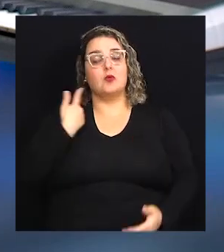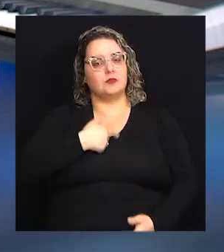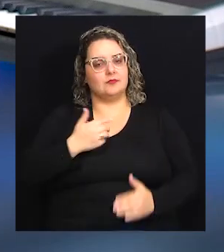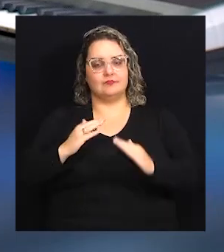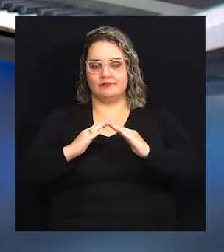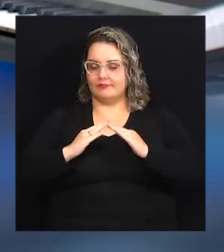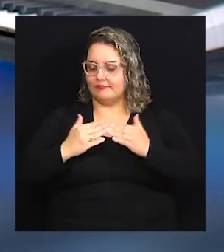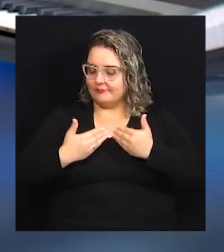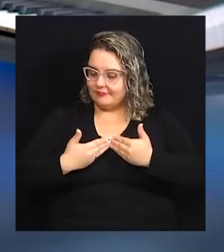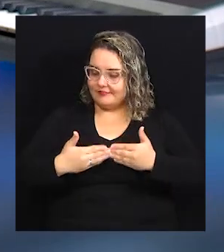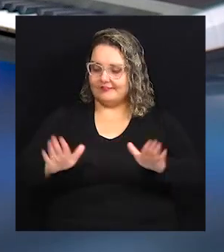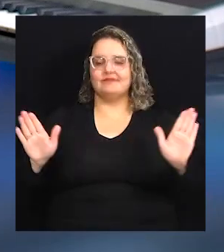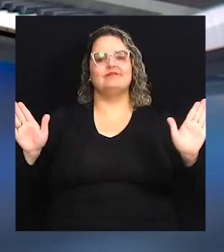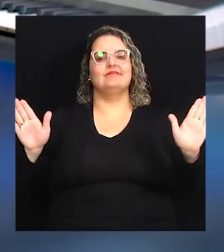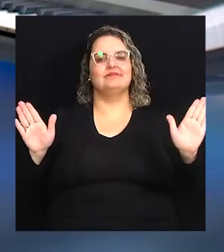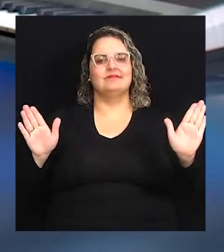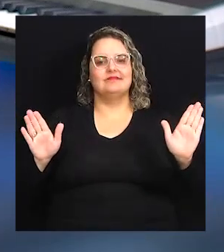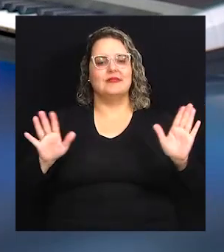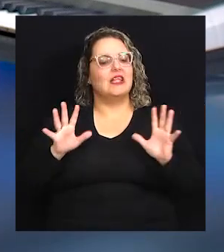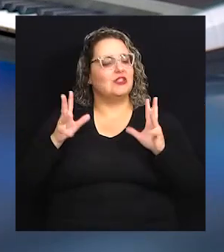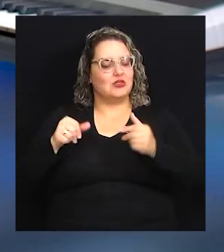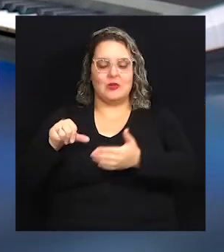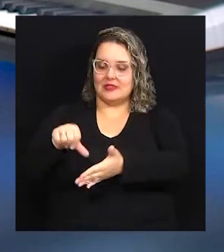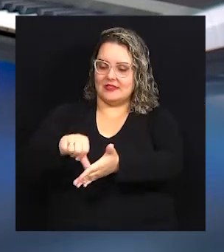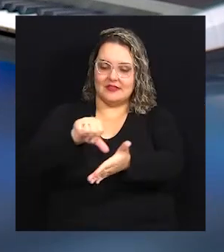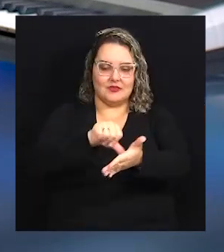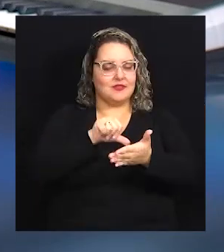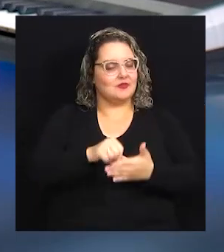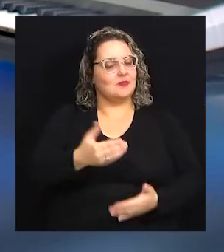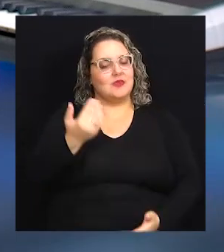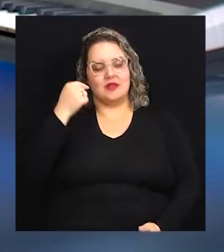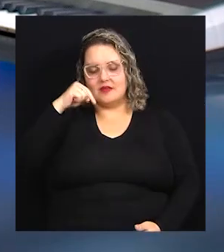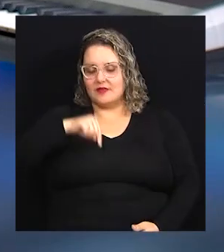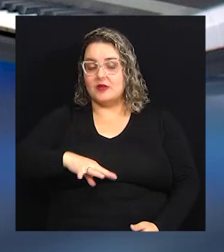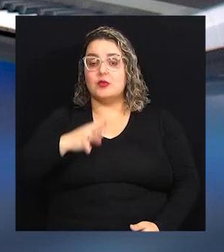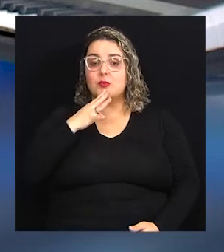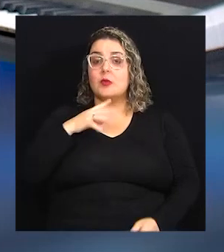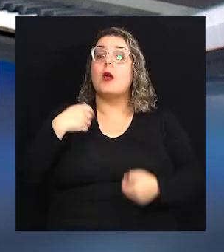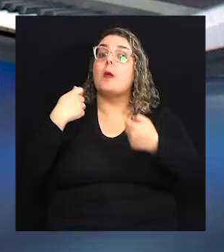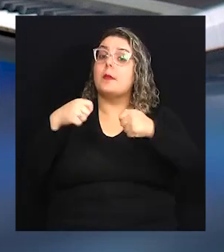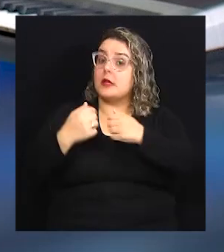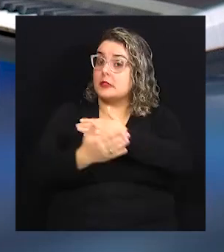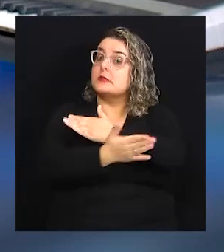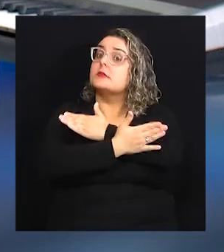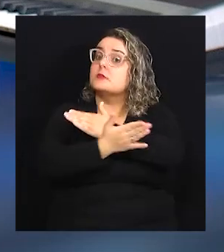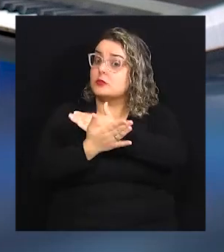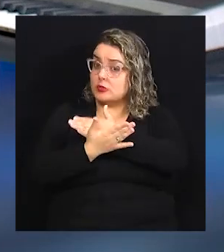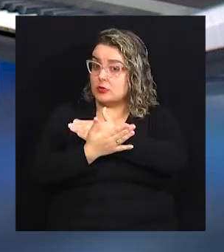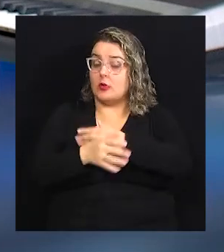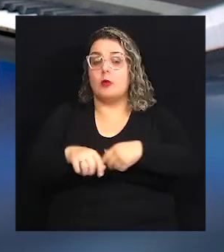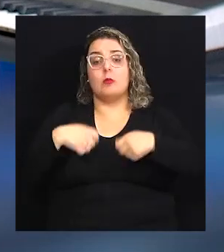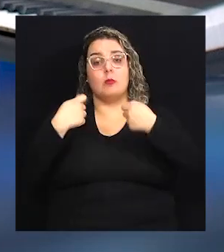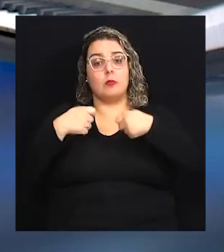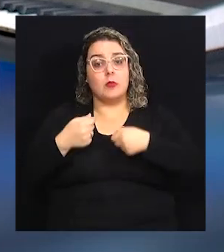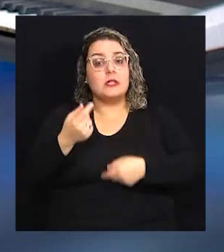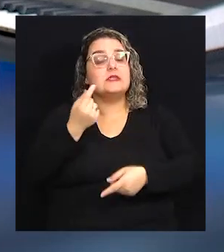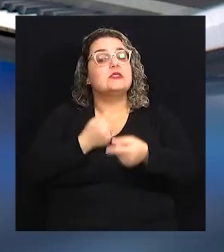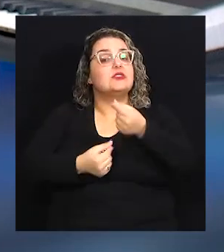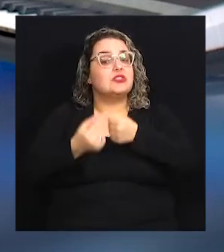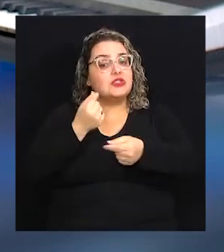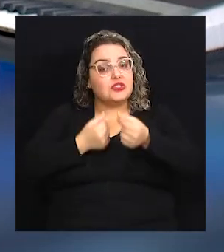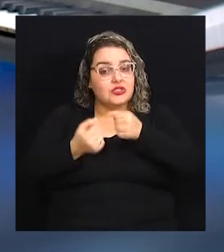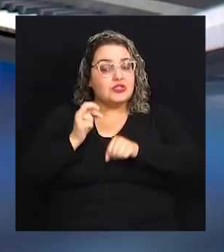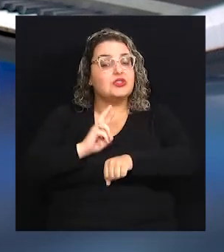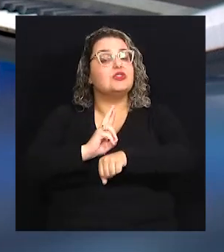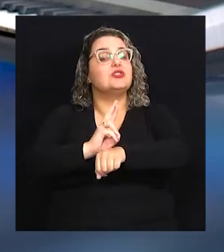Bom, nós estamos com as portas abertas. Todas as unidades. Nós precisamos de ajuda, nós